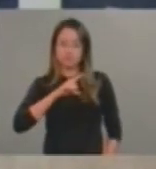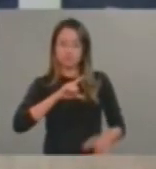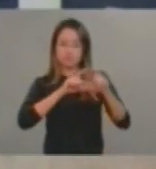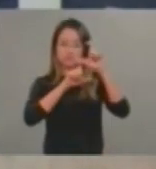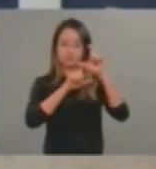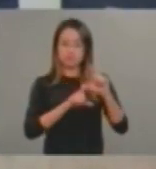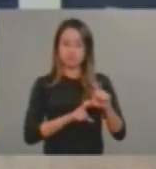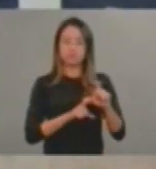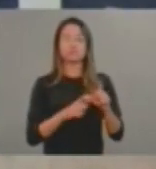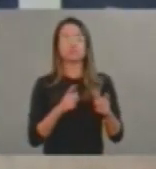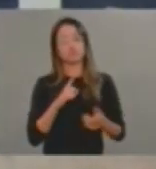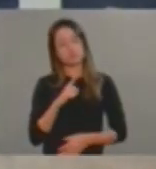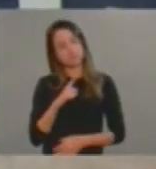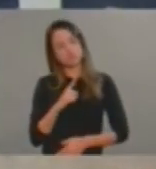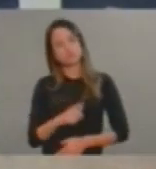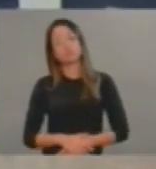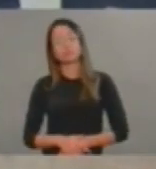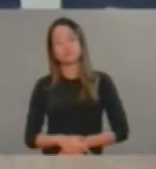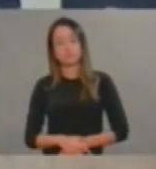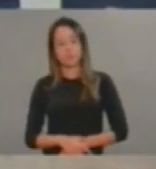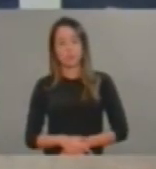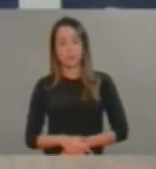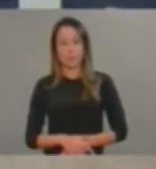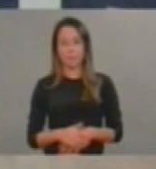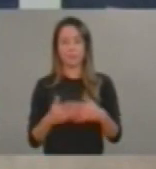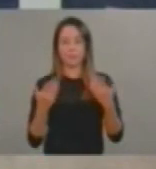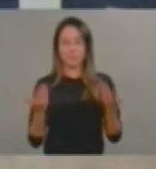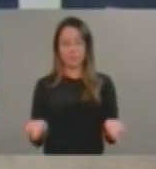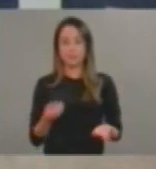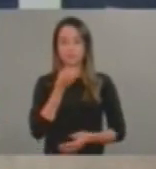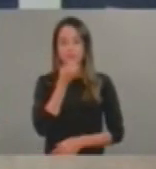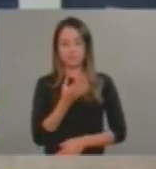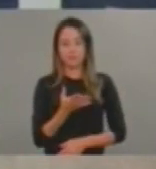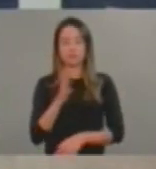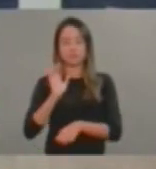a sua dívida, tem amortizado a sua dívida, isso fazendo com que o estado